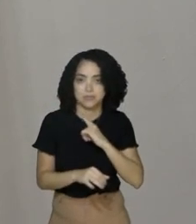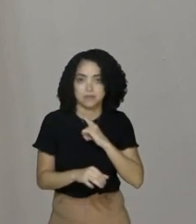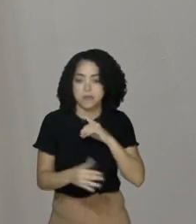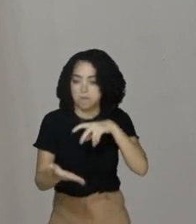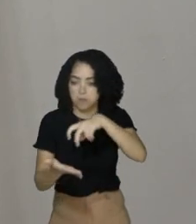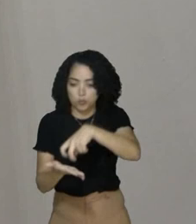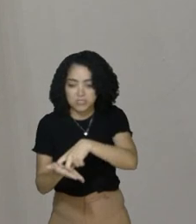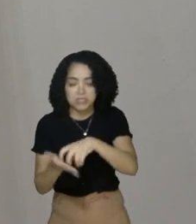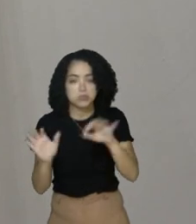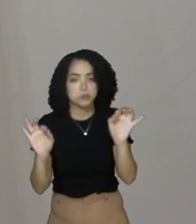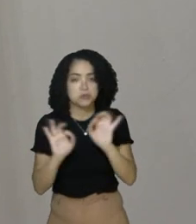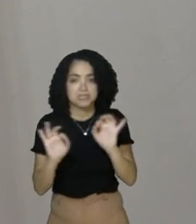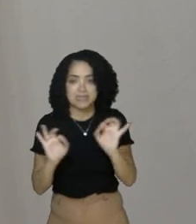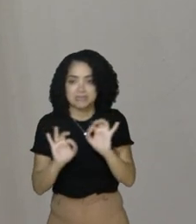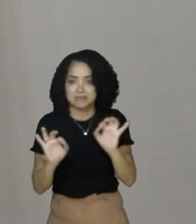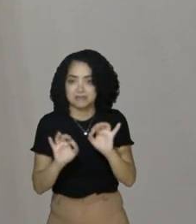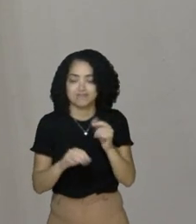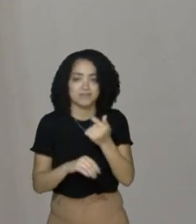punidos.